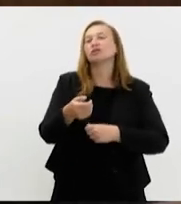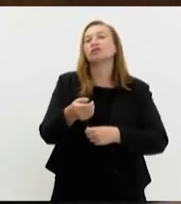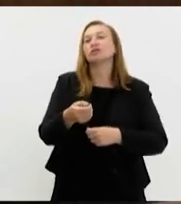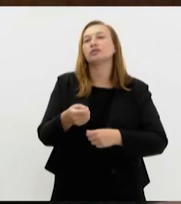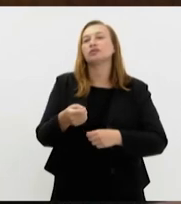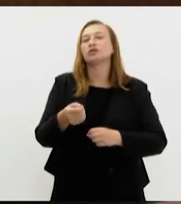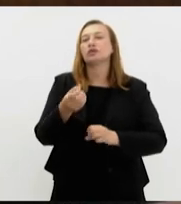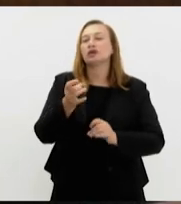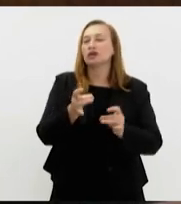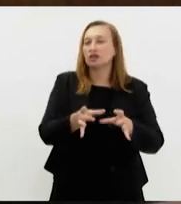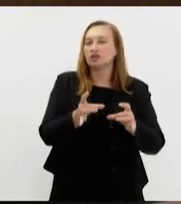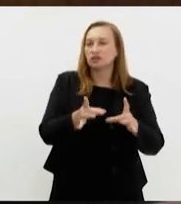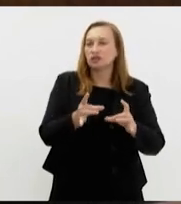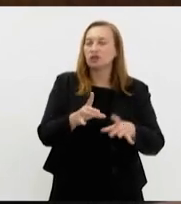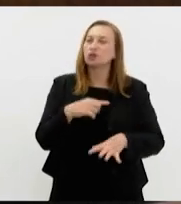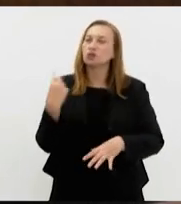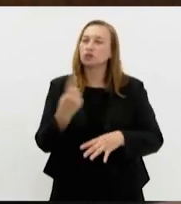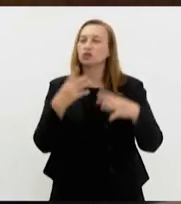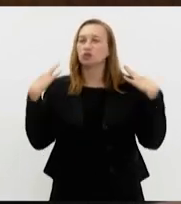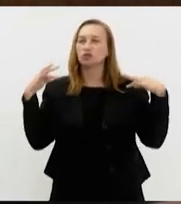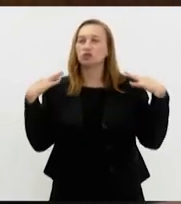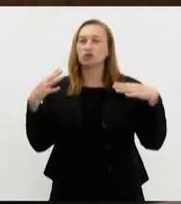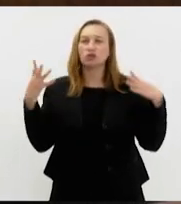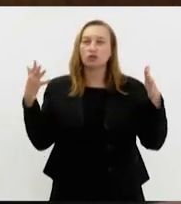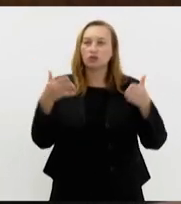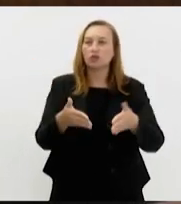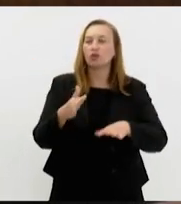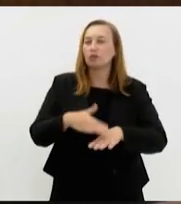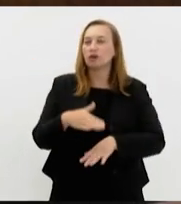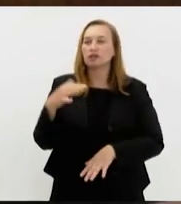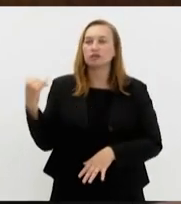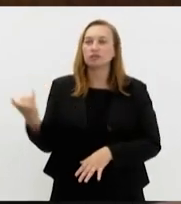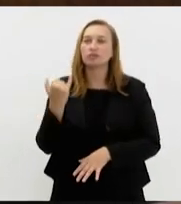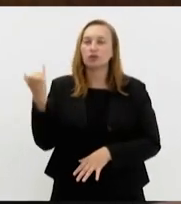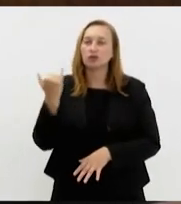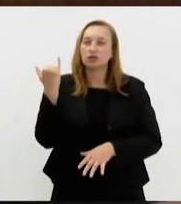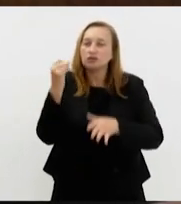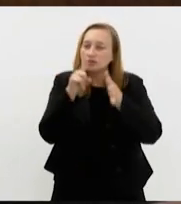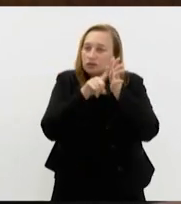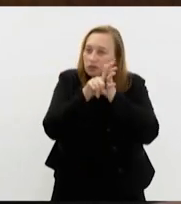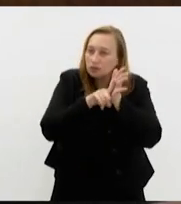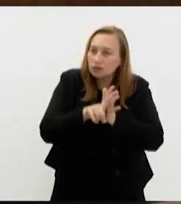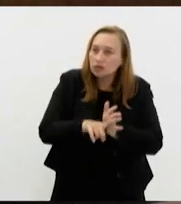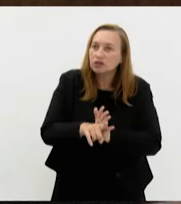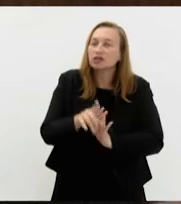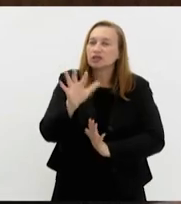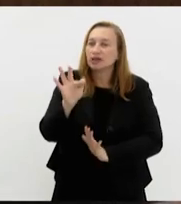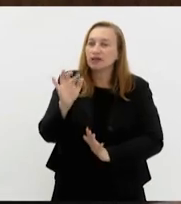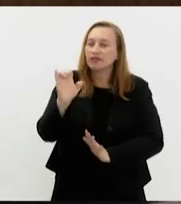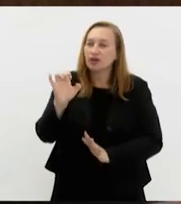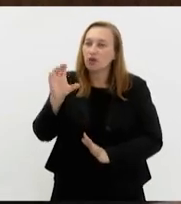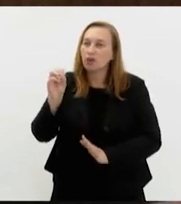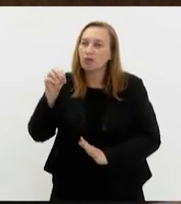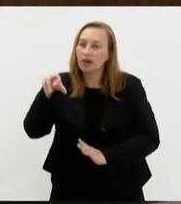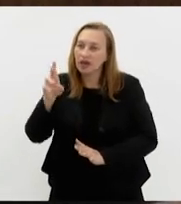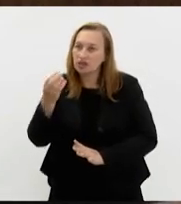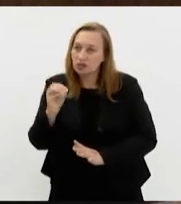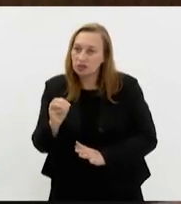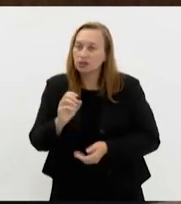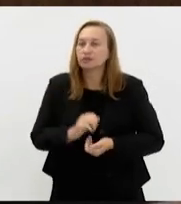que, inclusive, é um dos itens de pesquisa da FEComércio, onde retrata